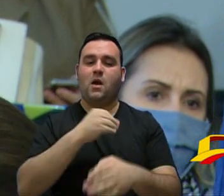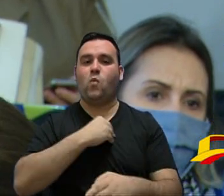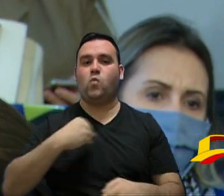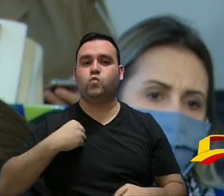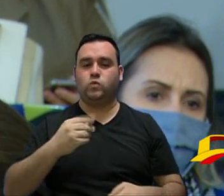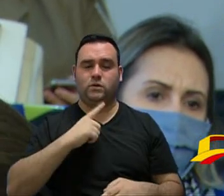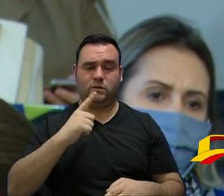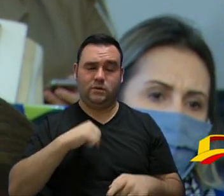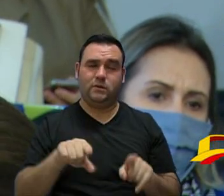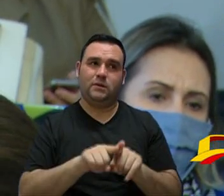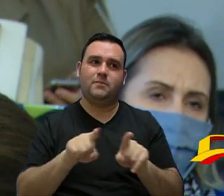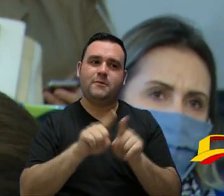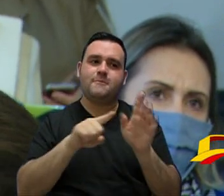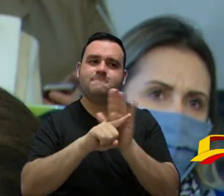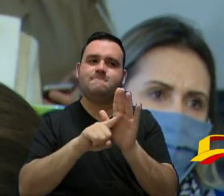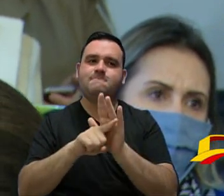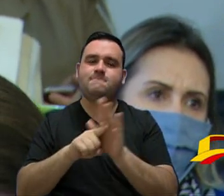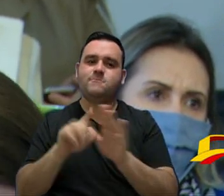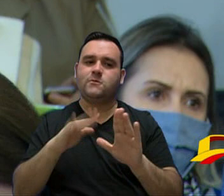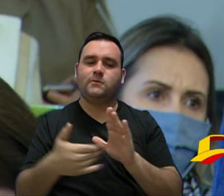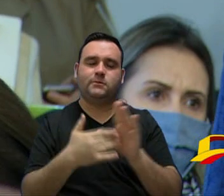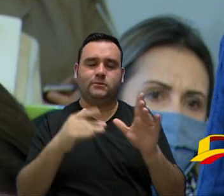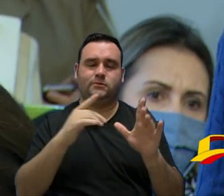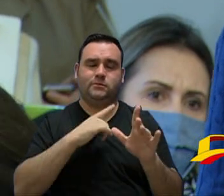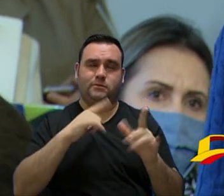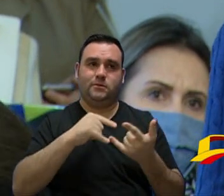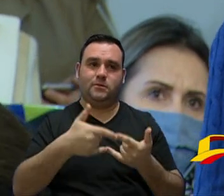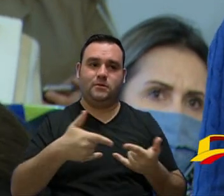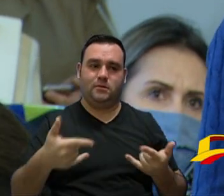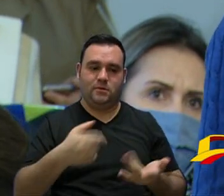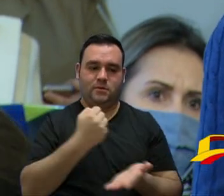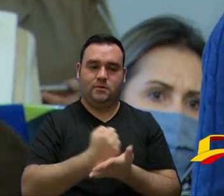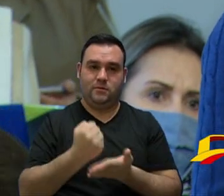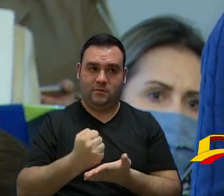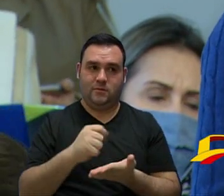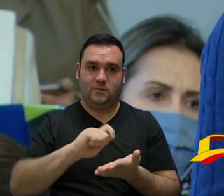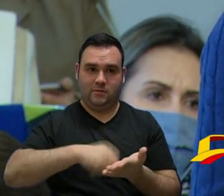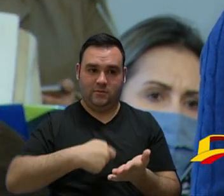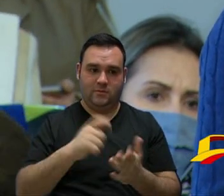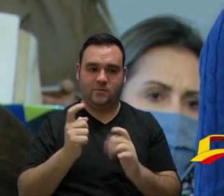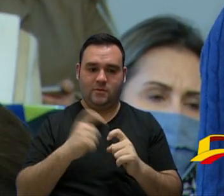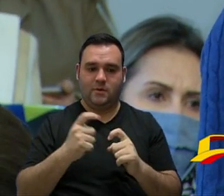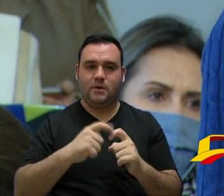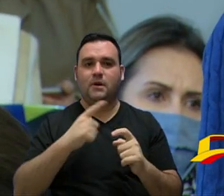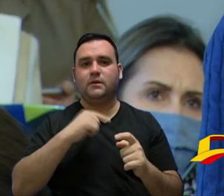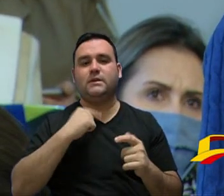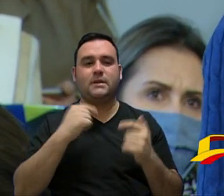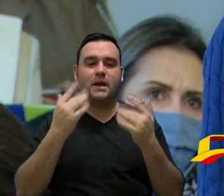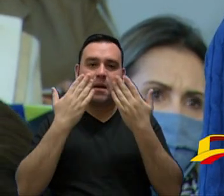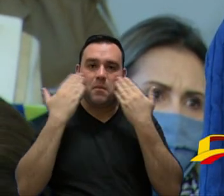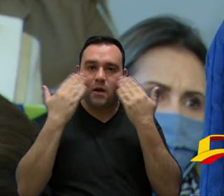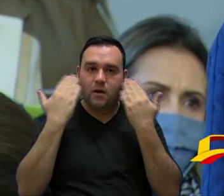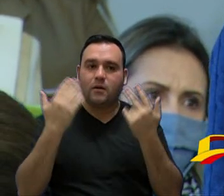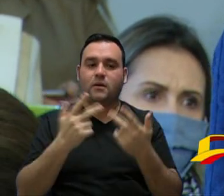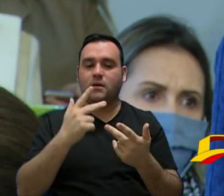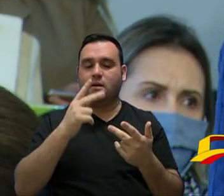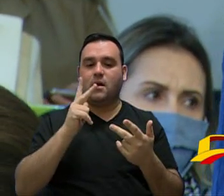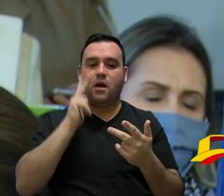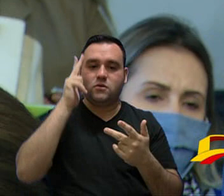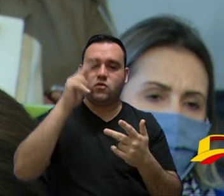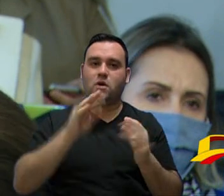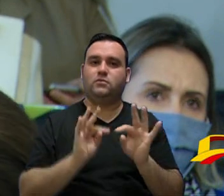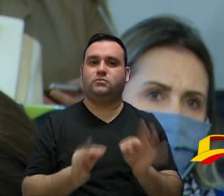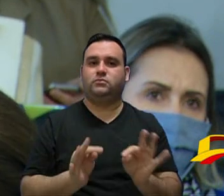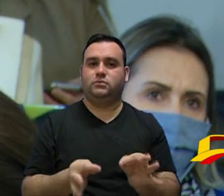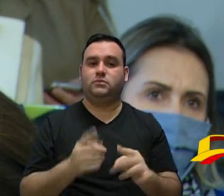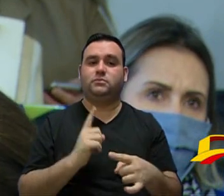nós estamos fazendo até a triagem dessas guias começamos até inclusive com a especialidade de dermatologia pequenas cirurgias